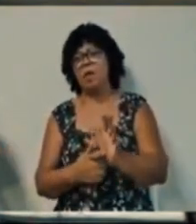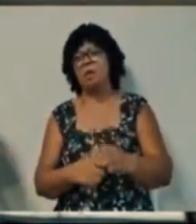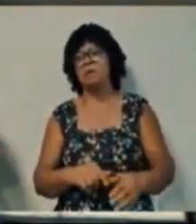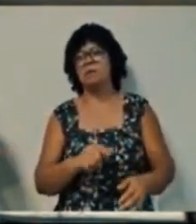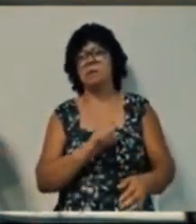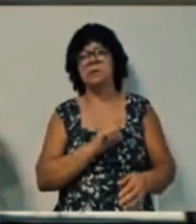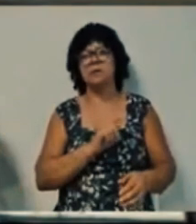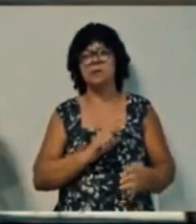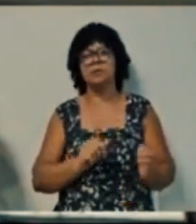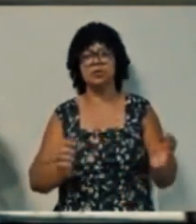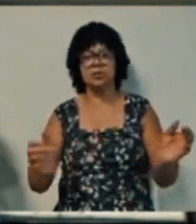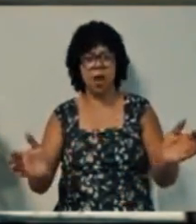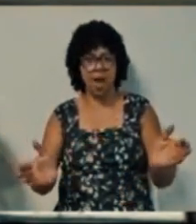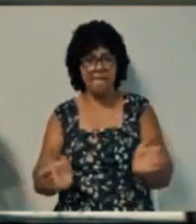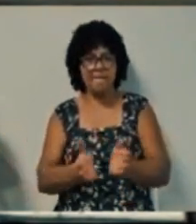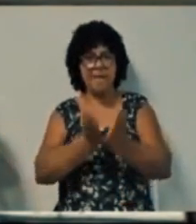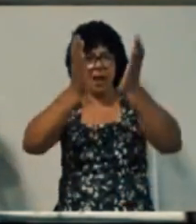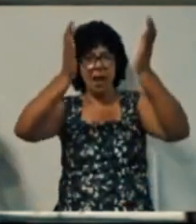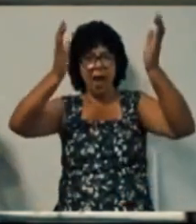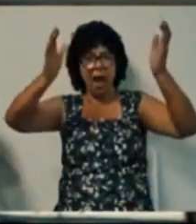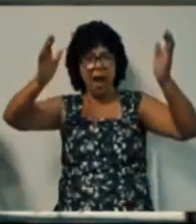milagres